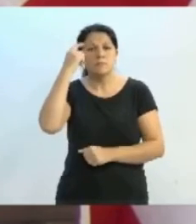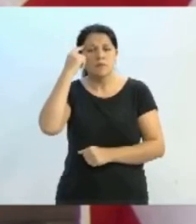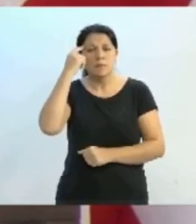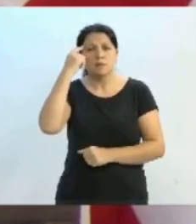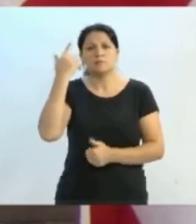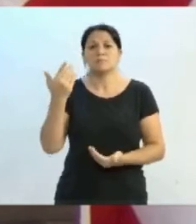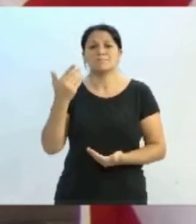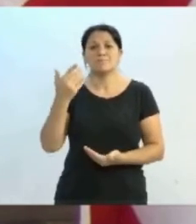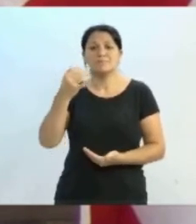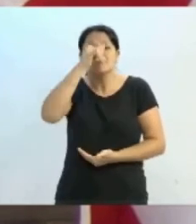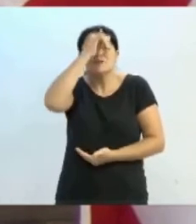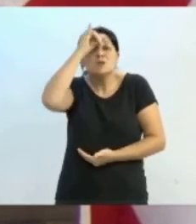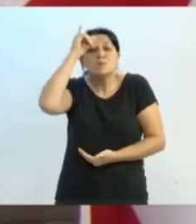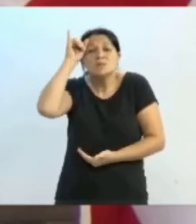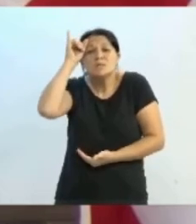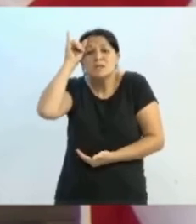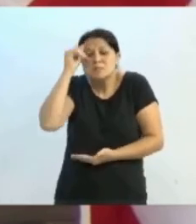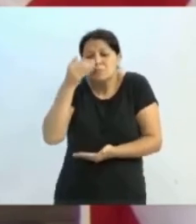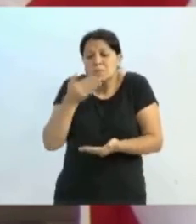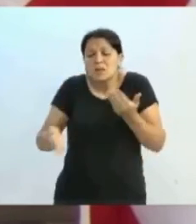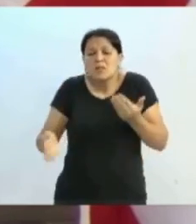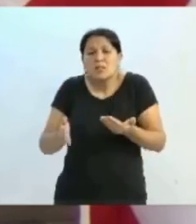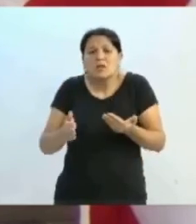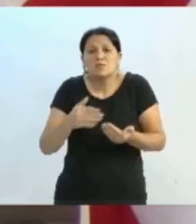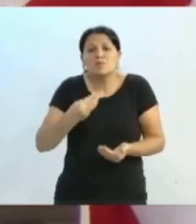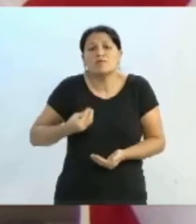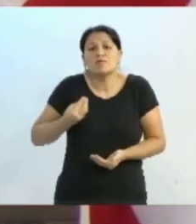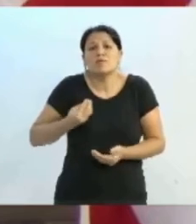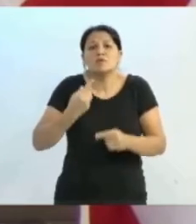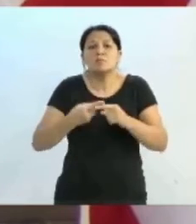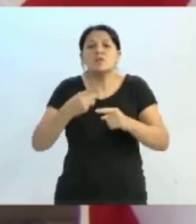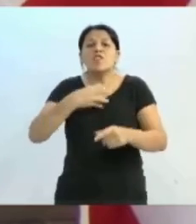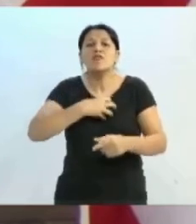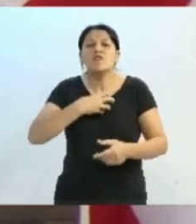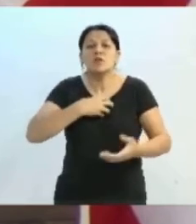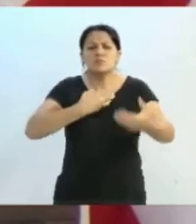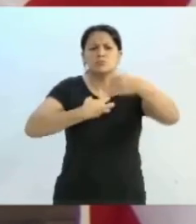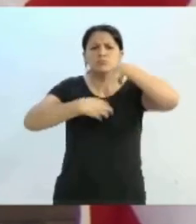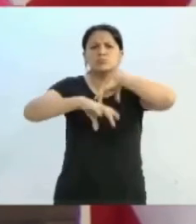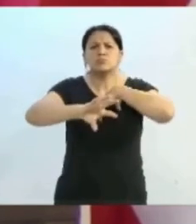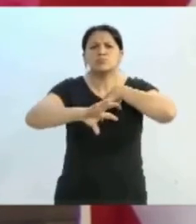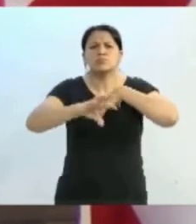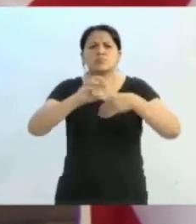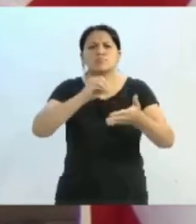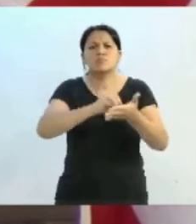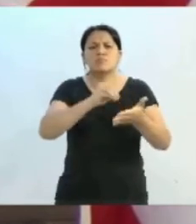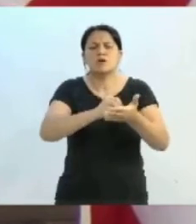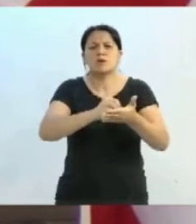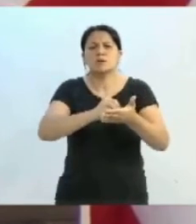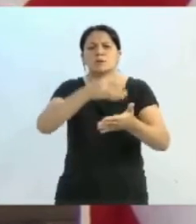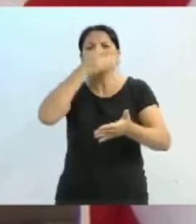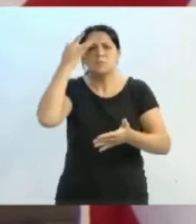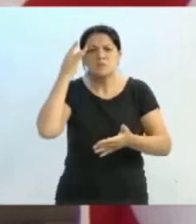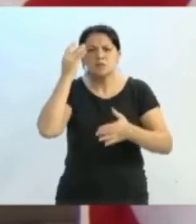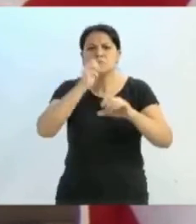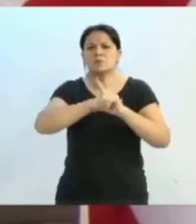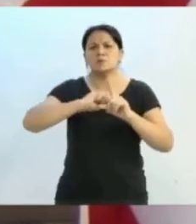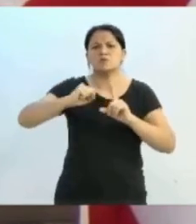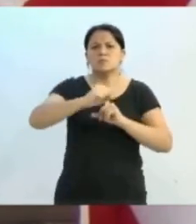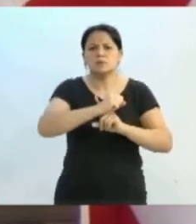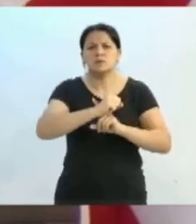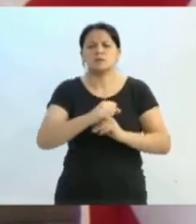inocentes estão perdendo a vida pela falta de empatia de grande parte da sociedade e eu quero concluir meu pronunciamento falando de algo